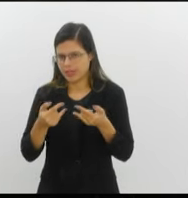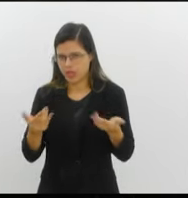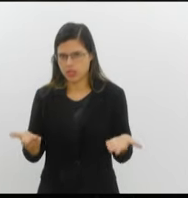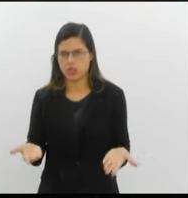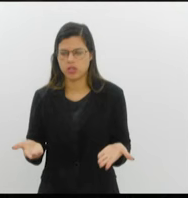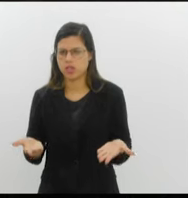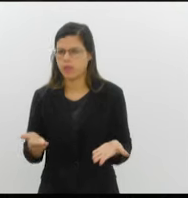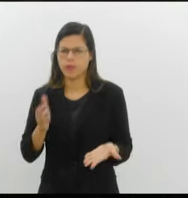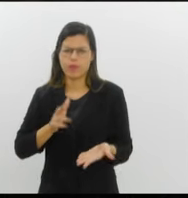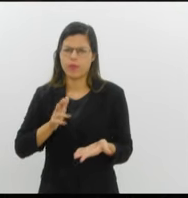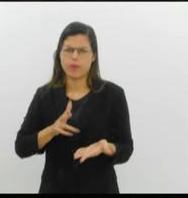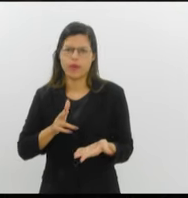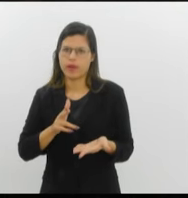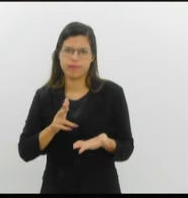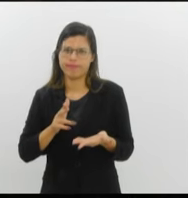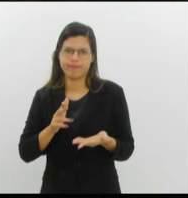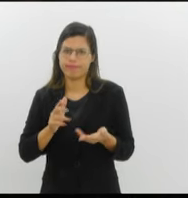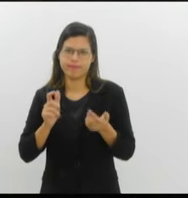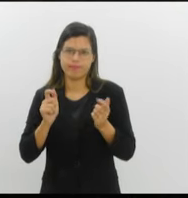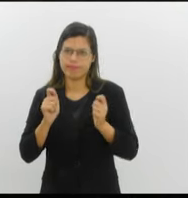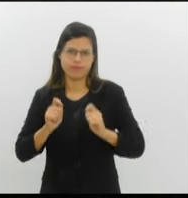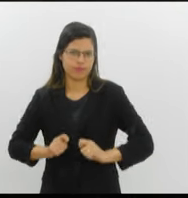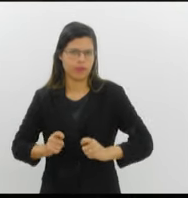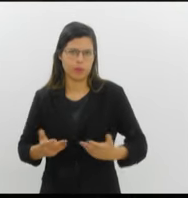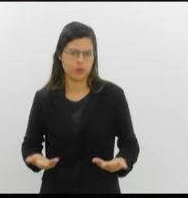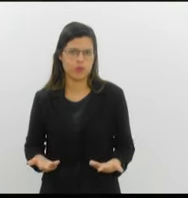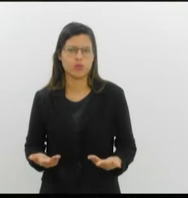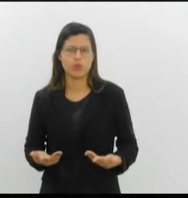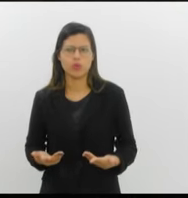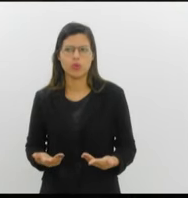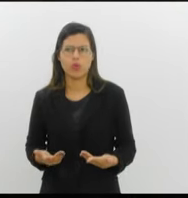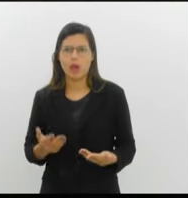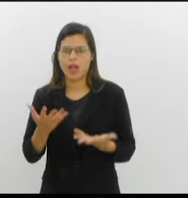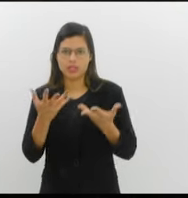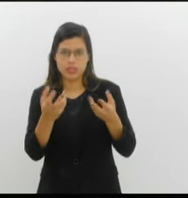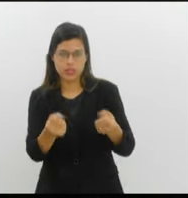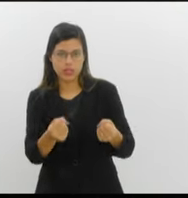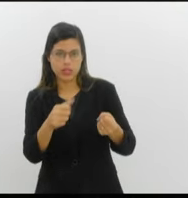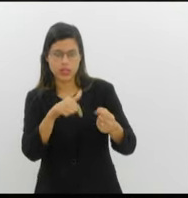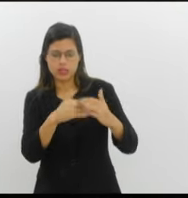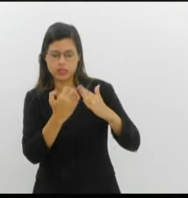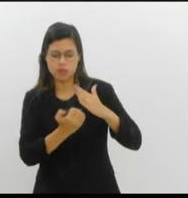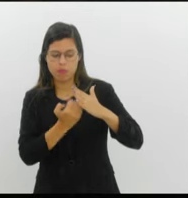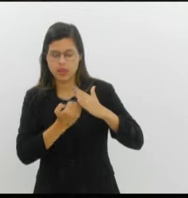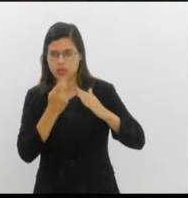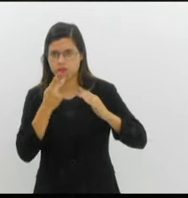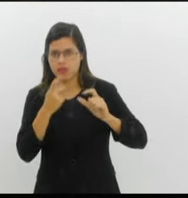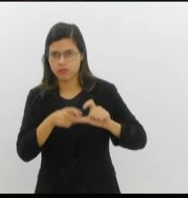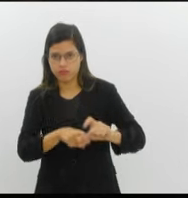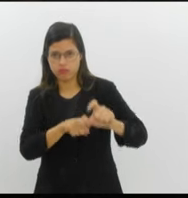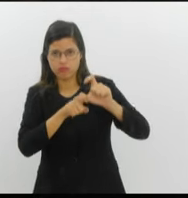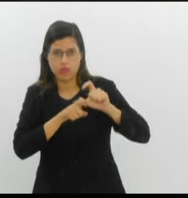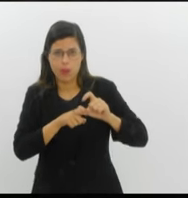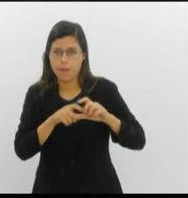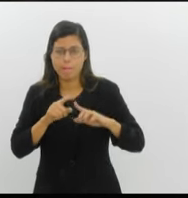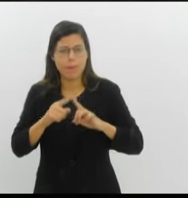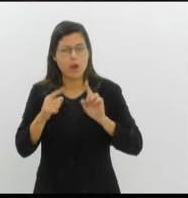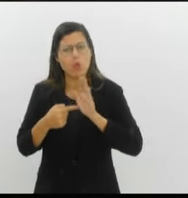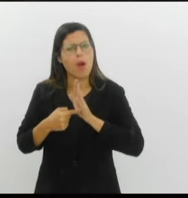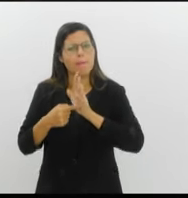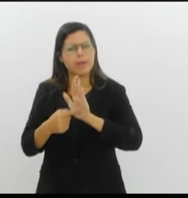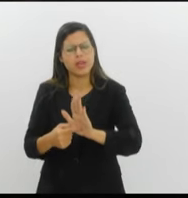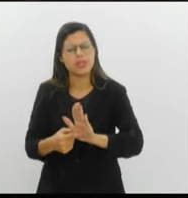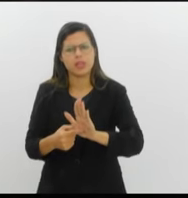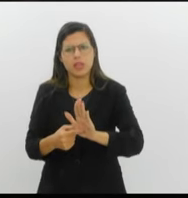é mais possível tolerar que essa empresa vem dizendo que está no vermelho, mas não apresenta suas contas e